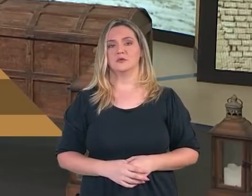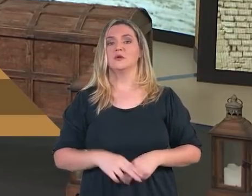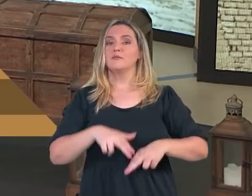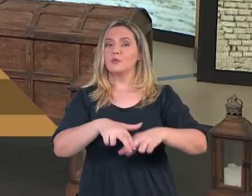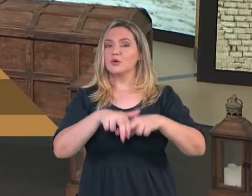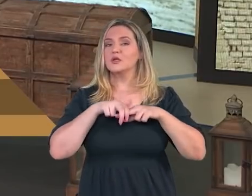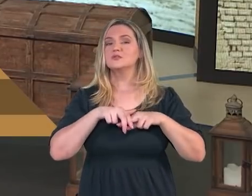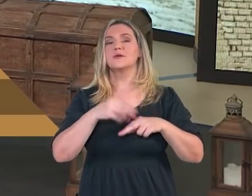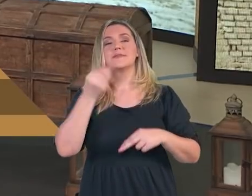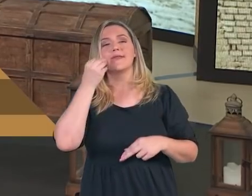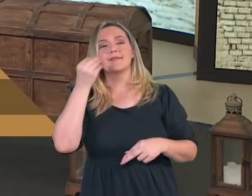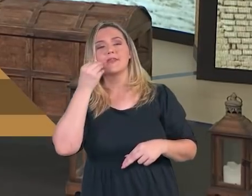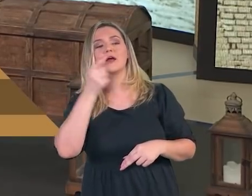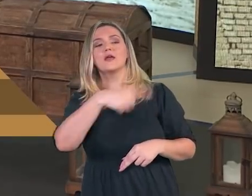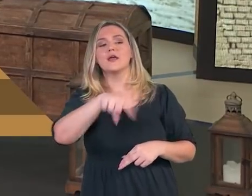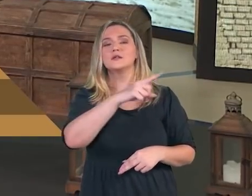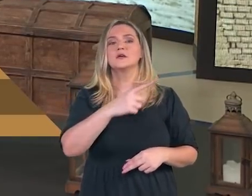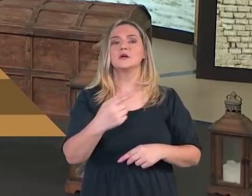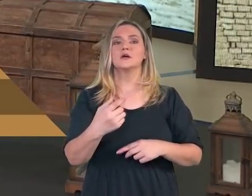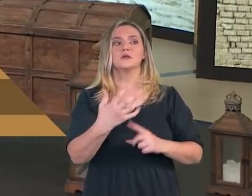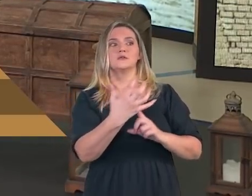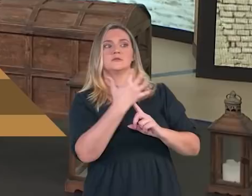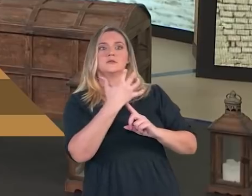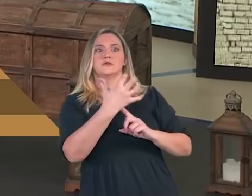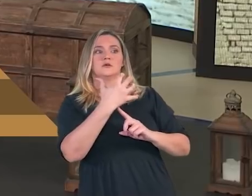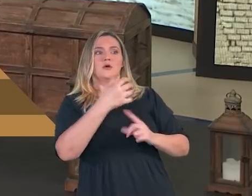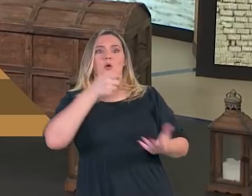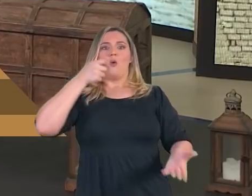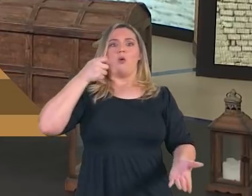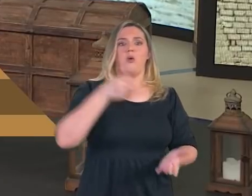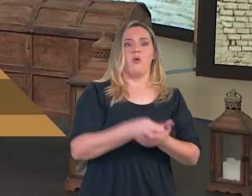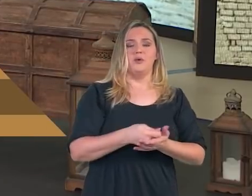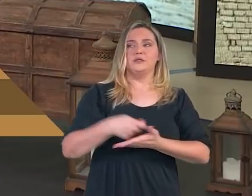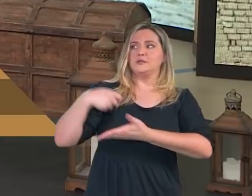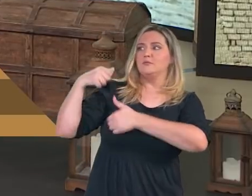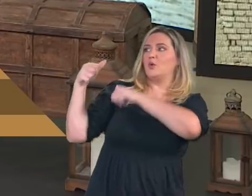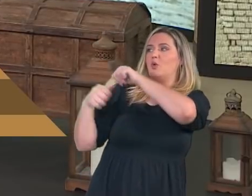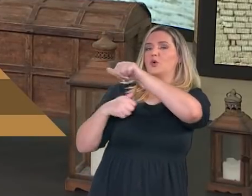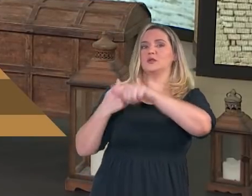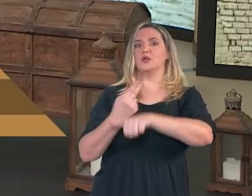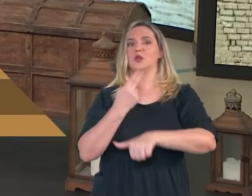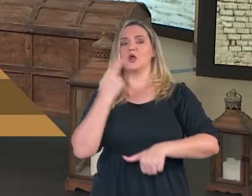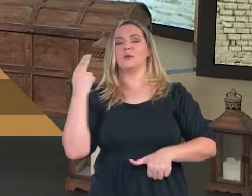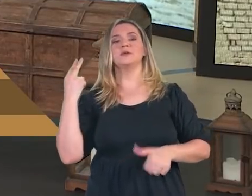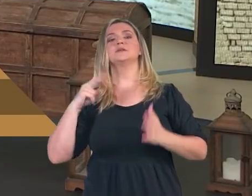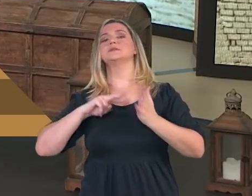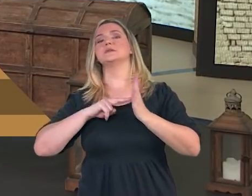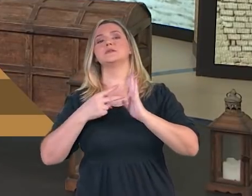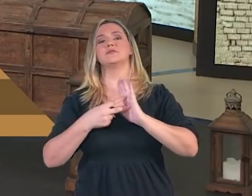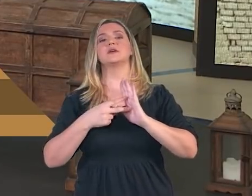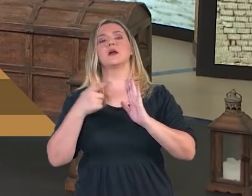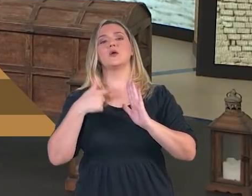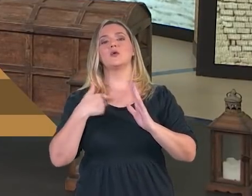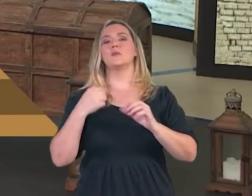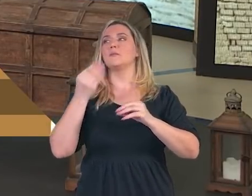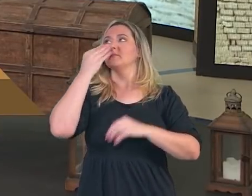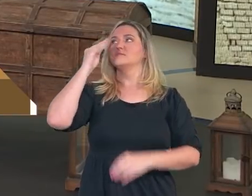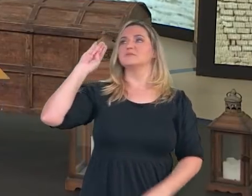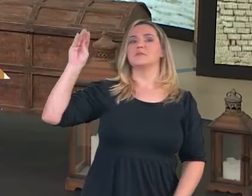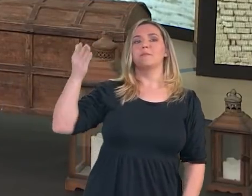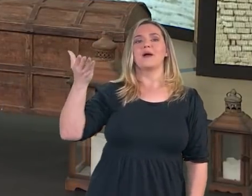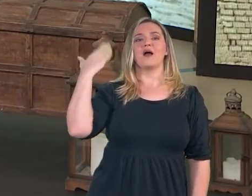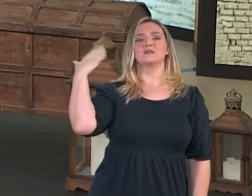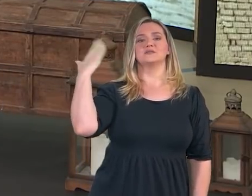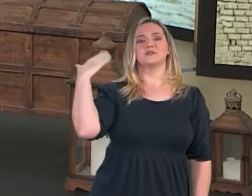uma assimilação forçada, uma mudança de nome que era um passo em direção a esse objetivo